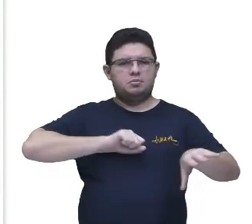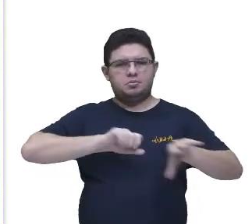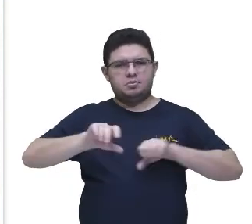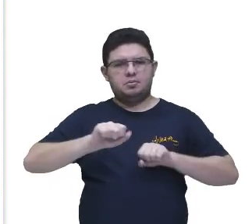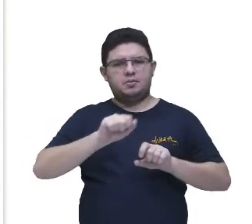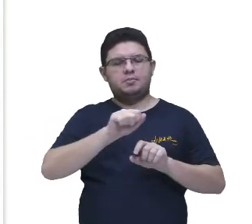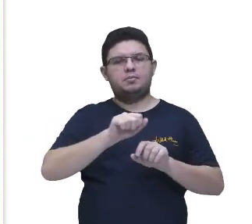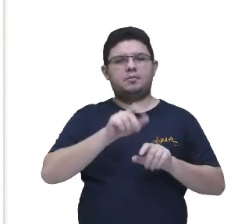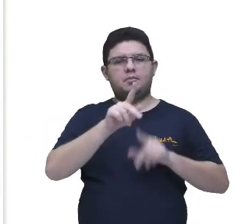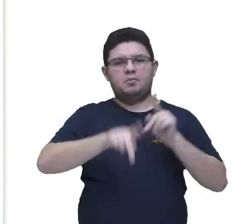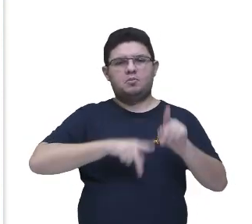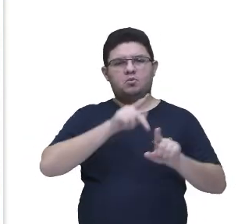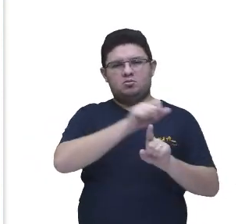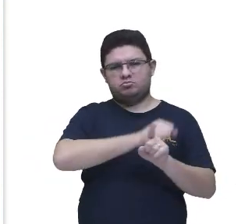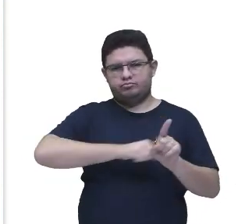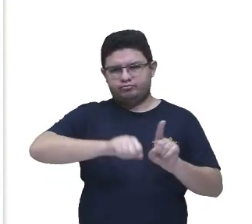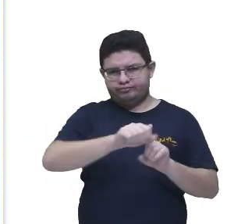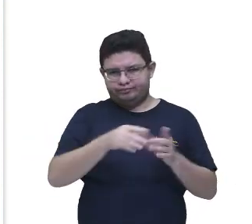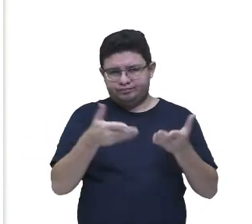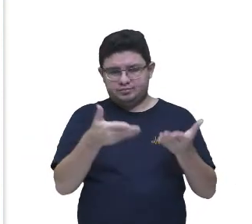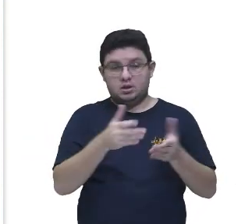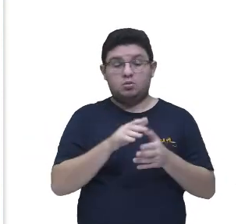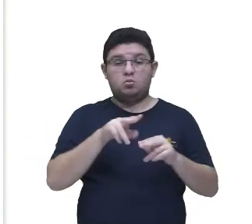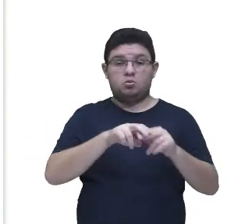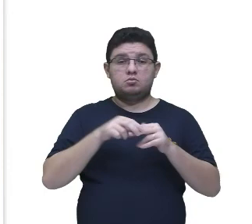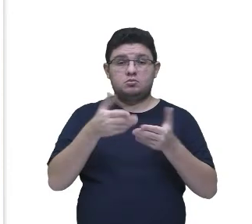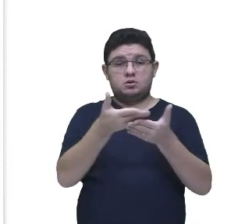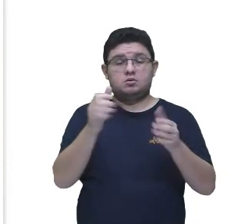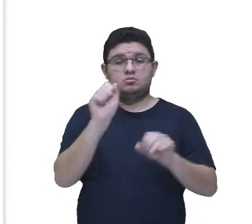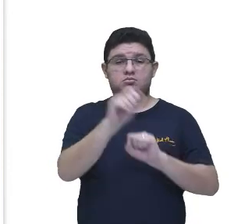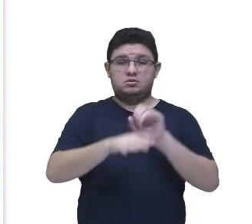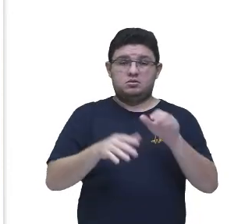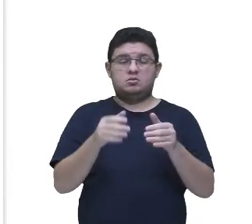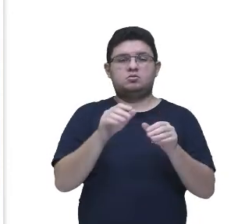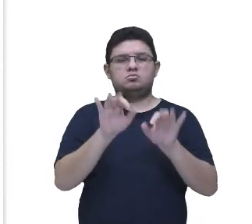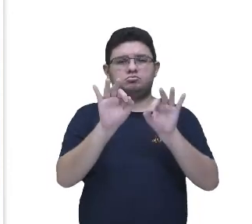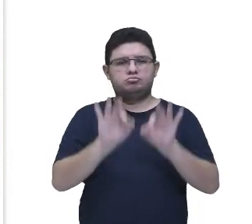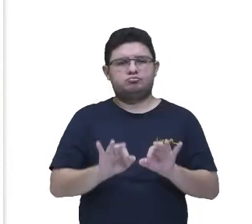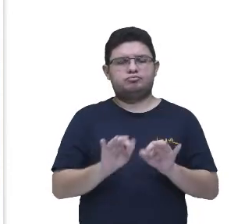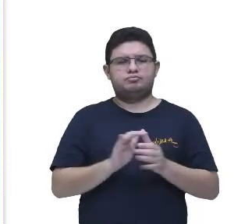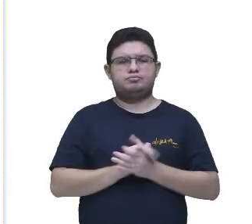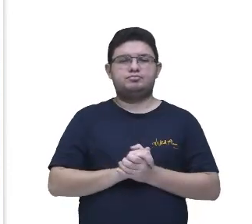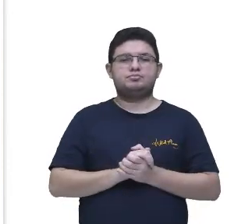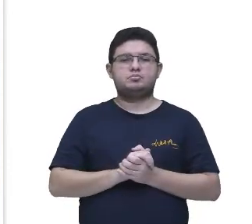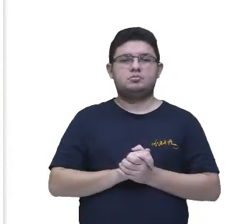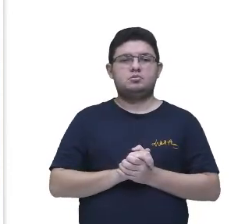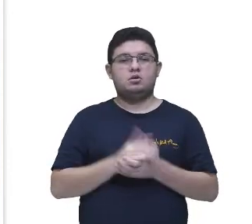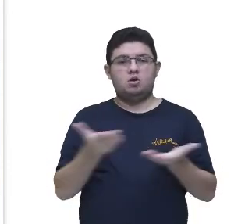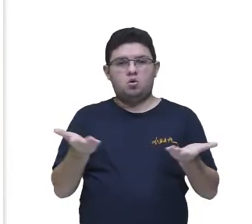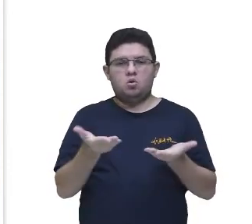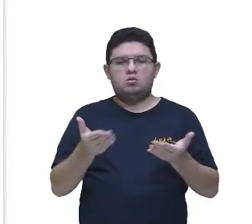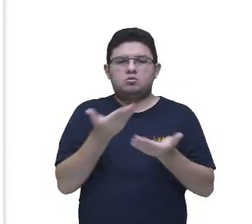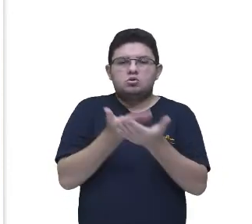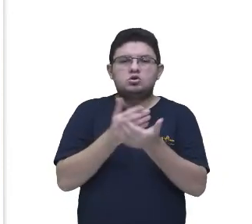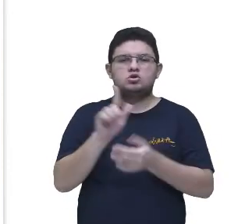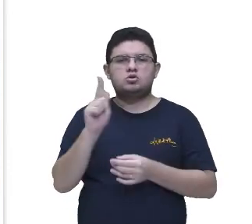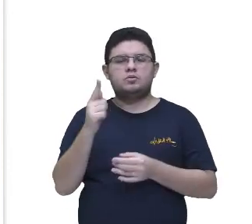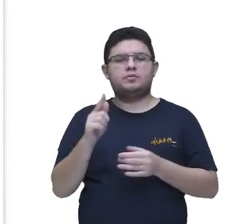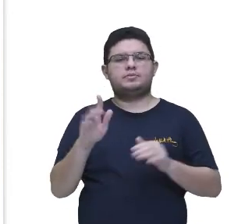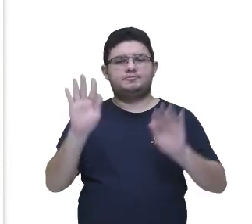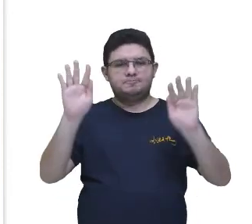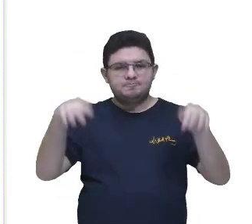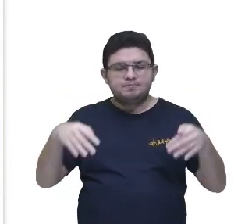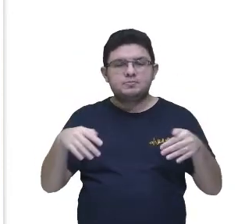população. Então, descarte o lixo corretamente. Por aqui encerramos a aula de Geografia do terceiro ano. Já me